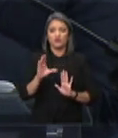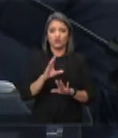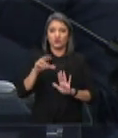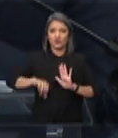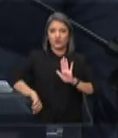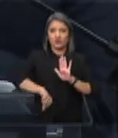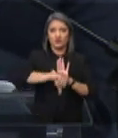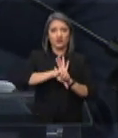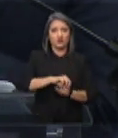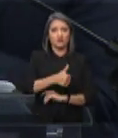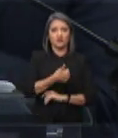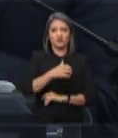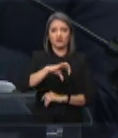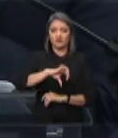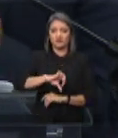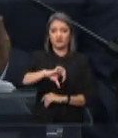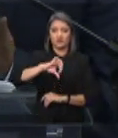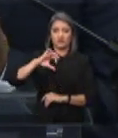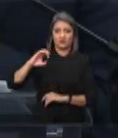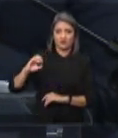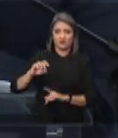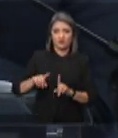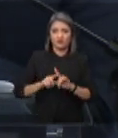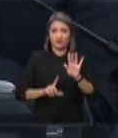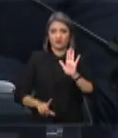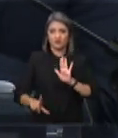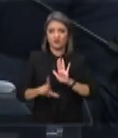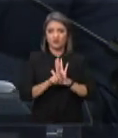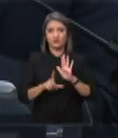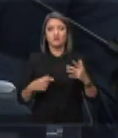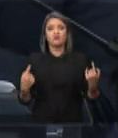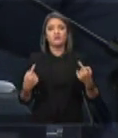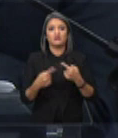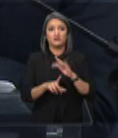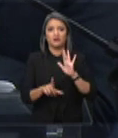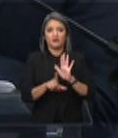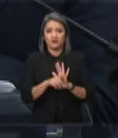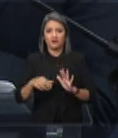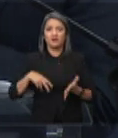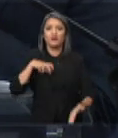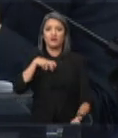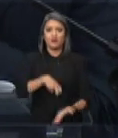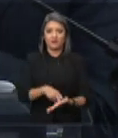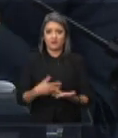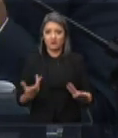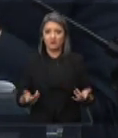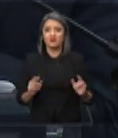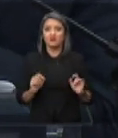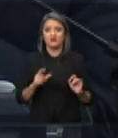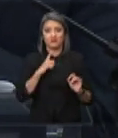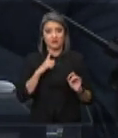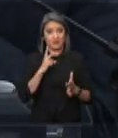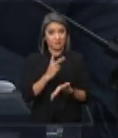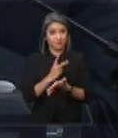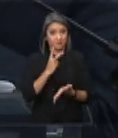a lei de contravenções penais que como foi falado revogada de câncer mas a vadiagem apesar de não ter sido recepcionada